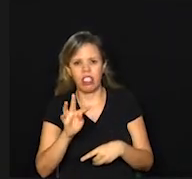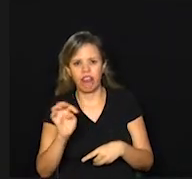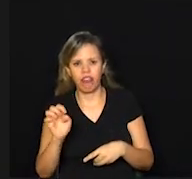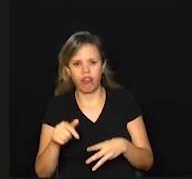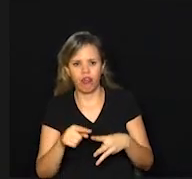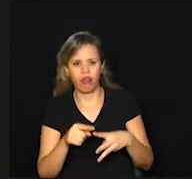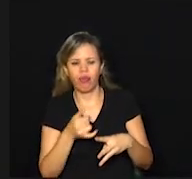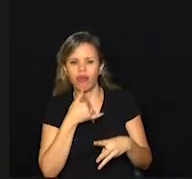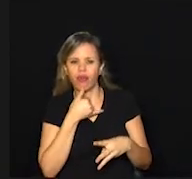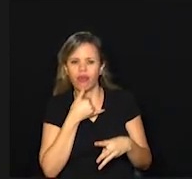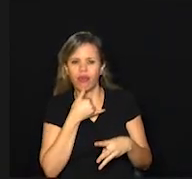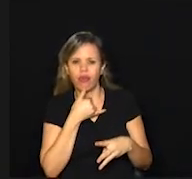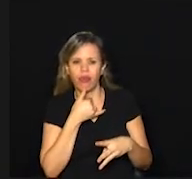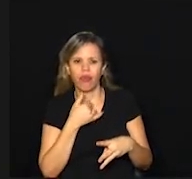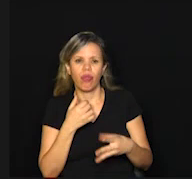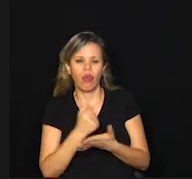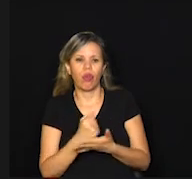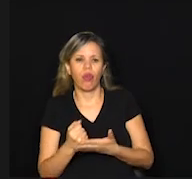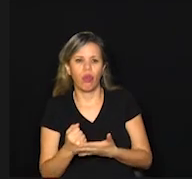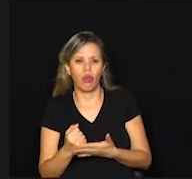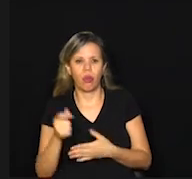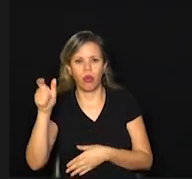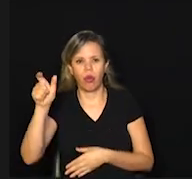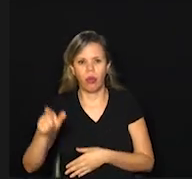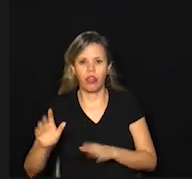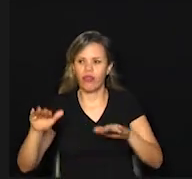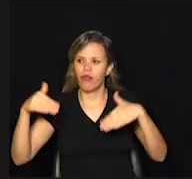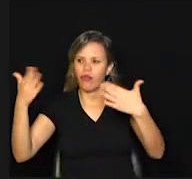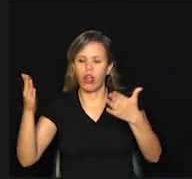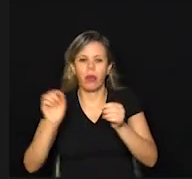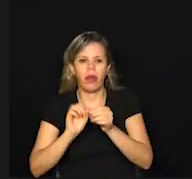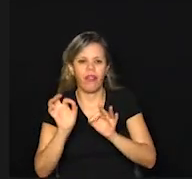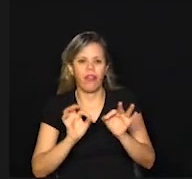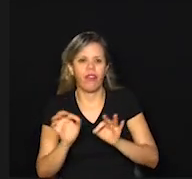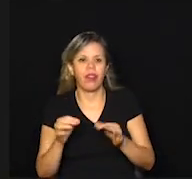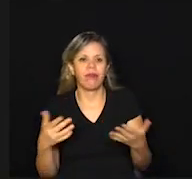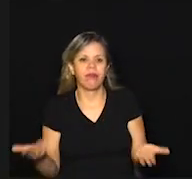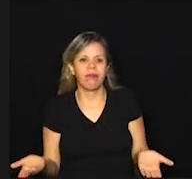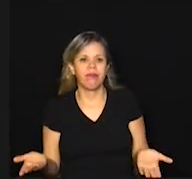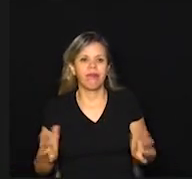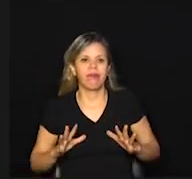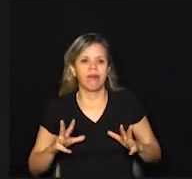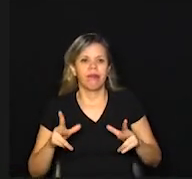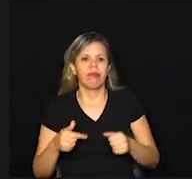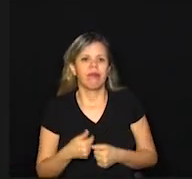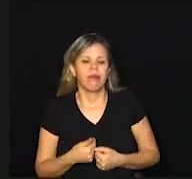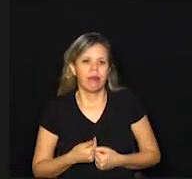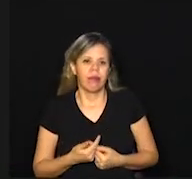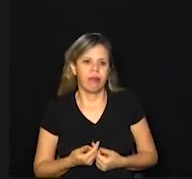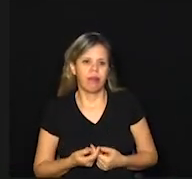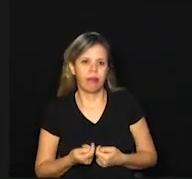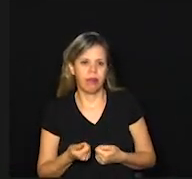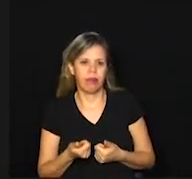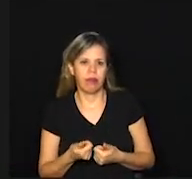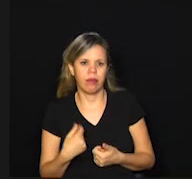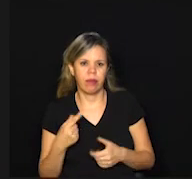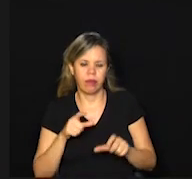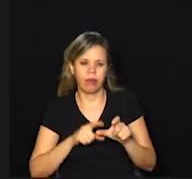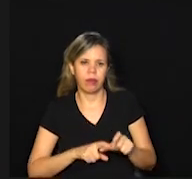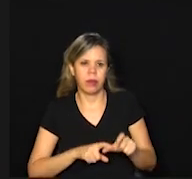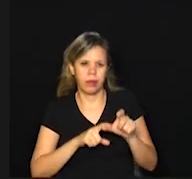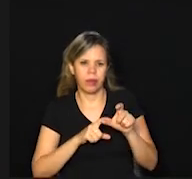que infelizmente contratou uma pessoa de Fora para poder fazer então tudo isso dependemos